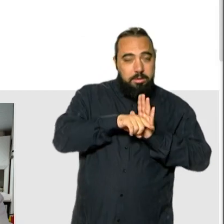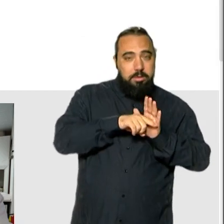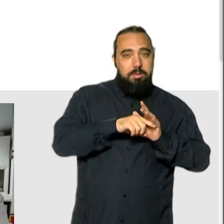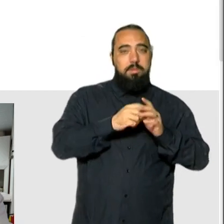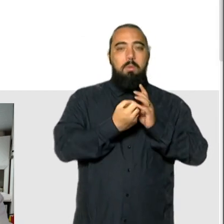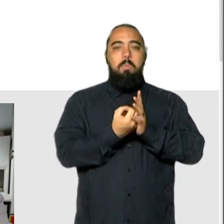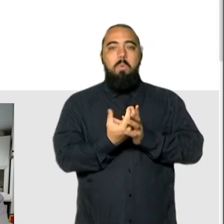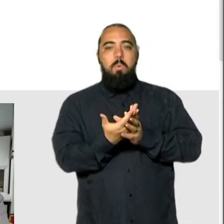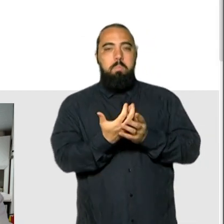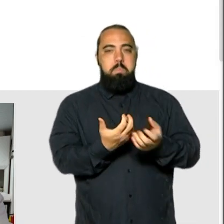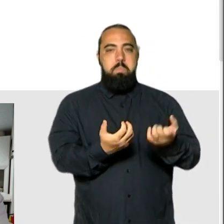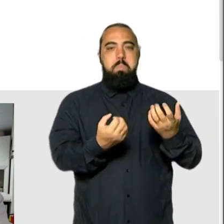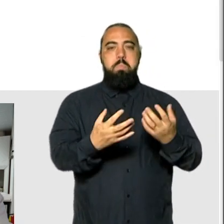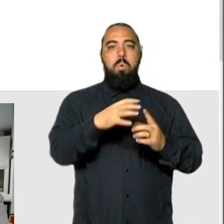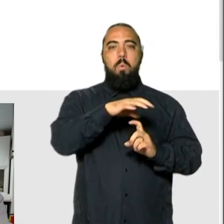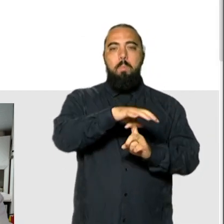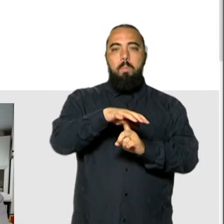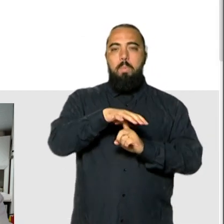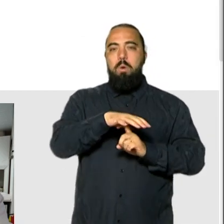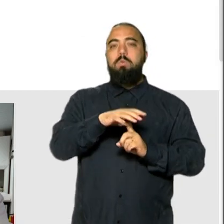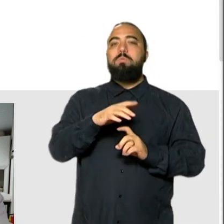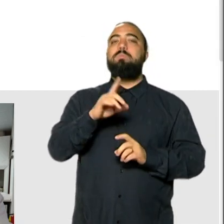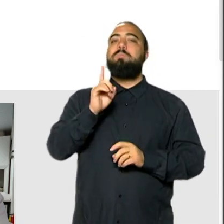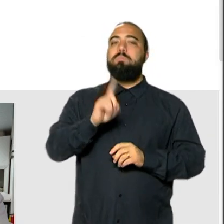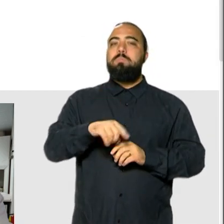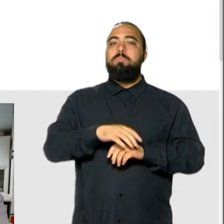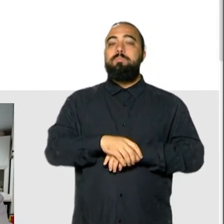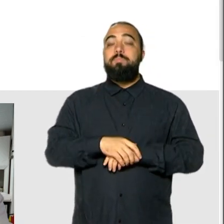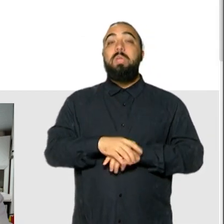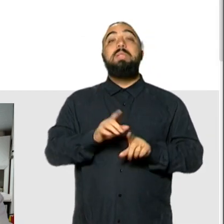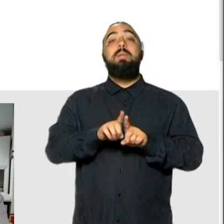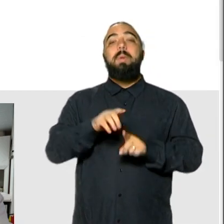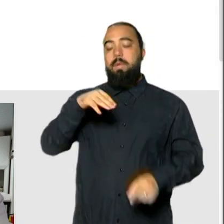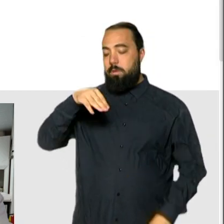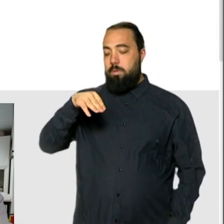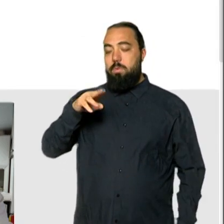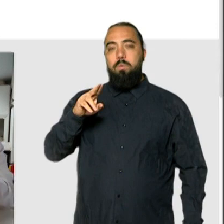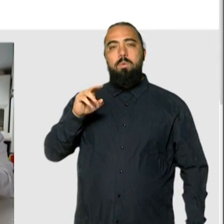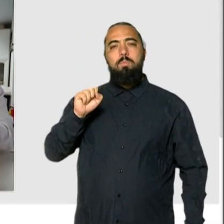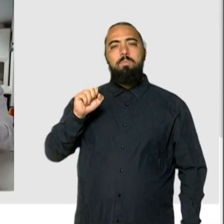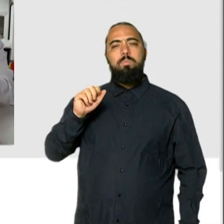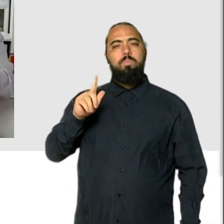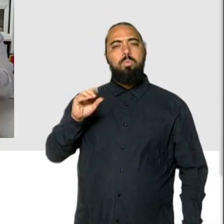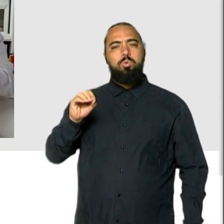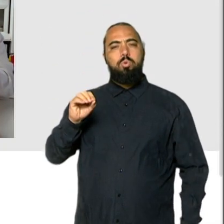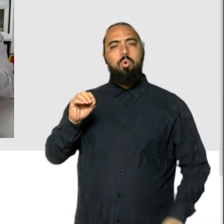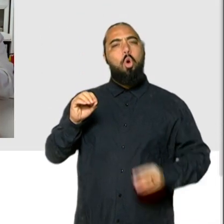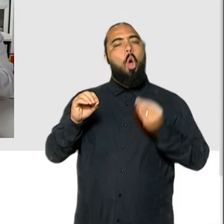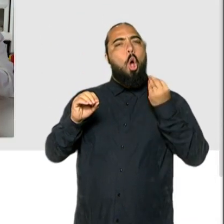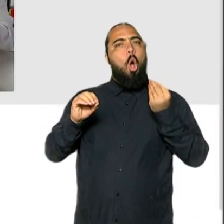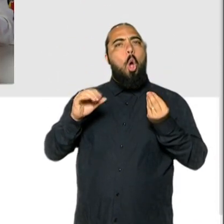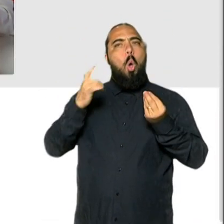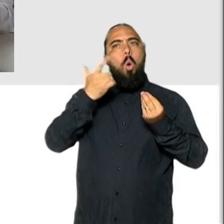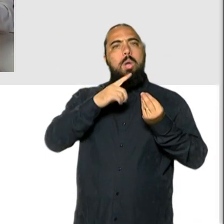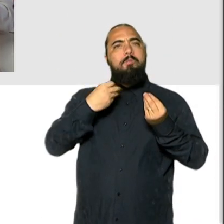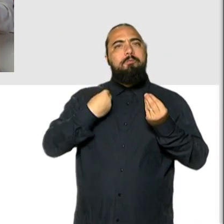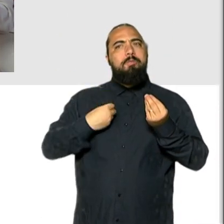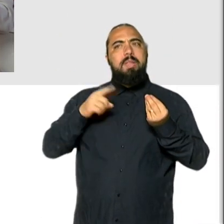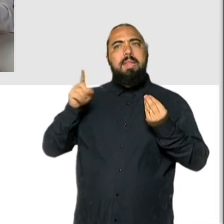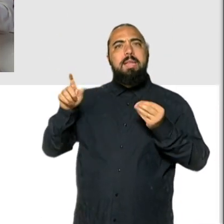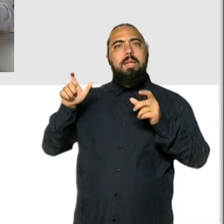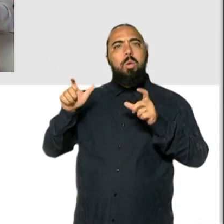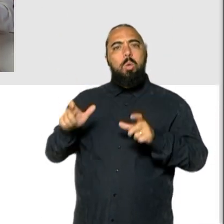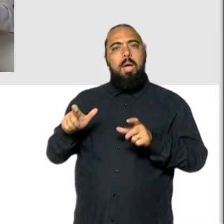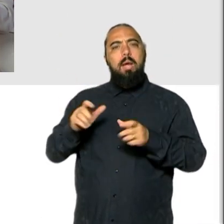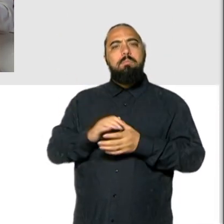projeto Briotech visa entender um pouquinho mais como que os musgos, que são um grupo de plantas, conseguem sobreviver na Antártica. É interessante a